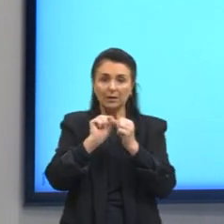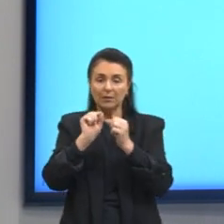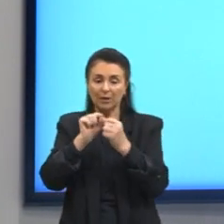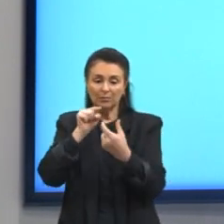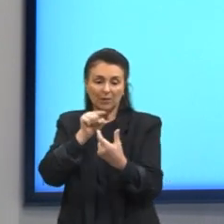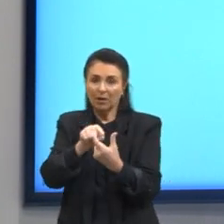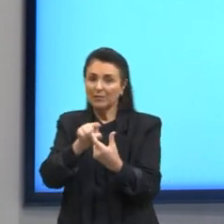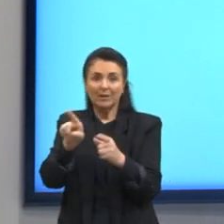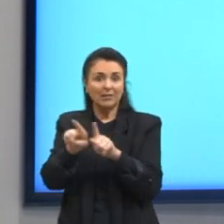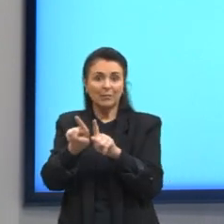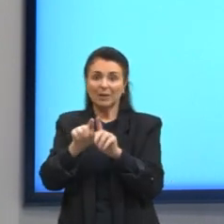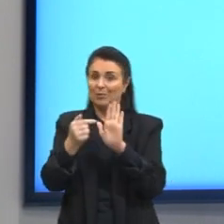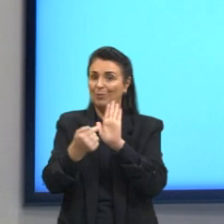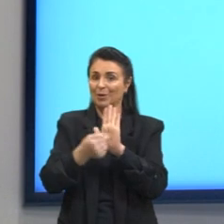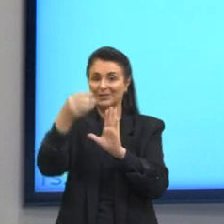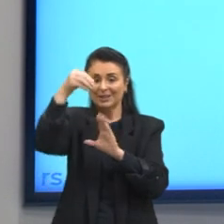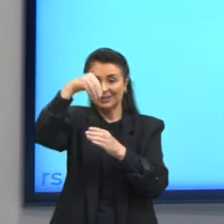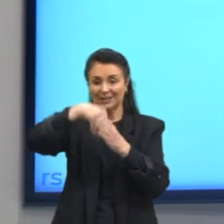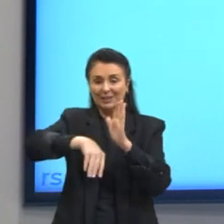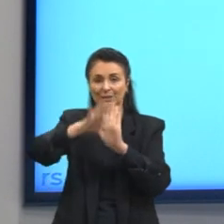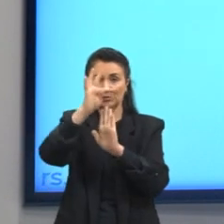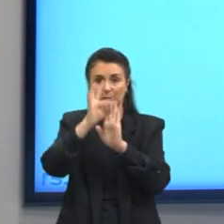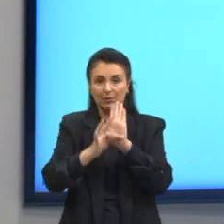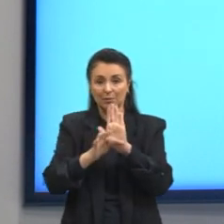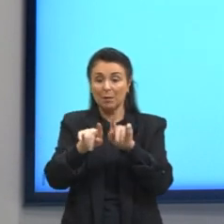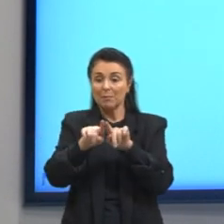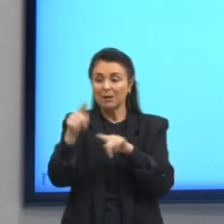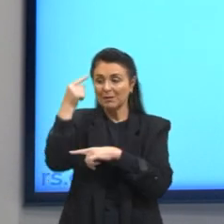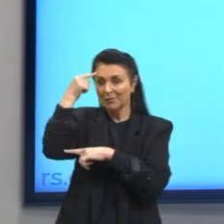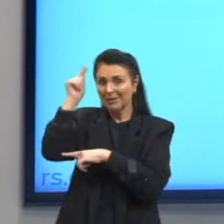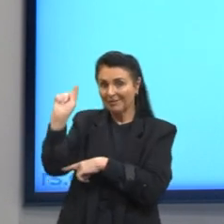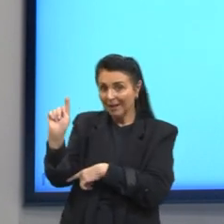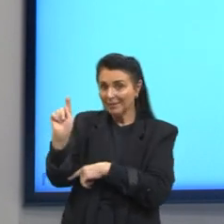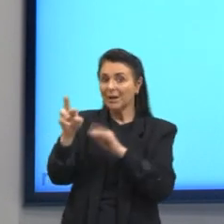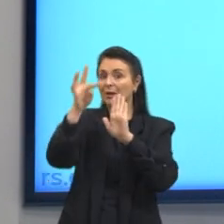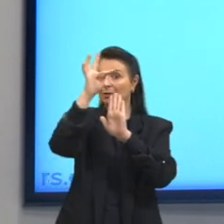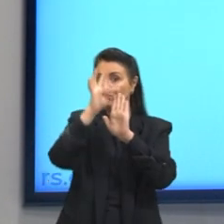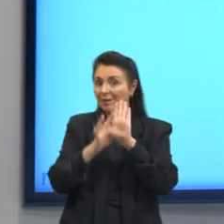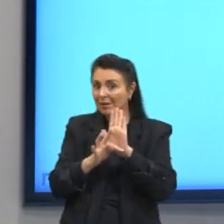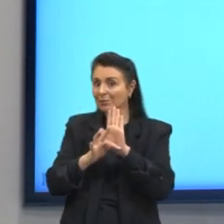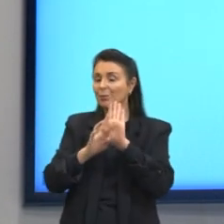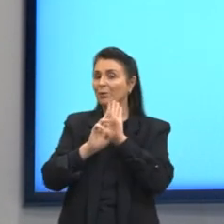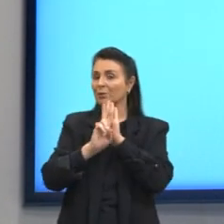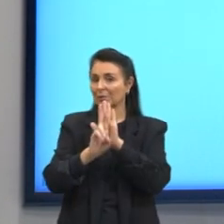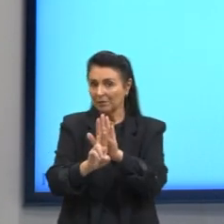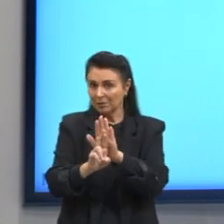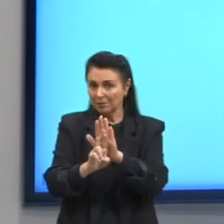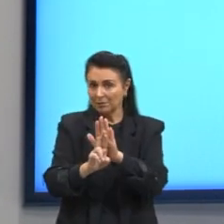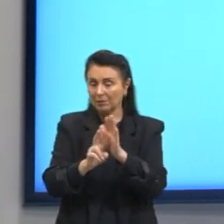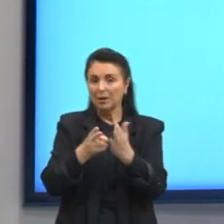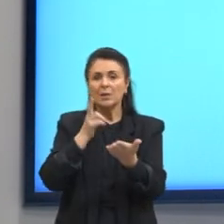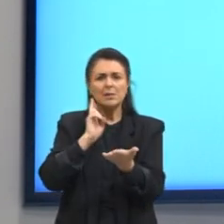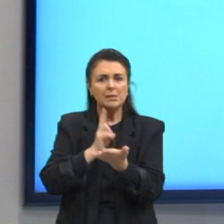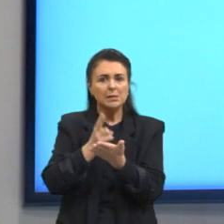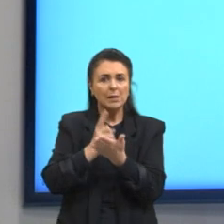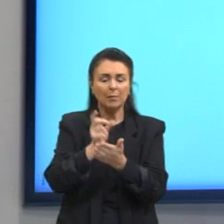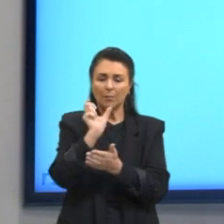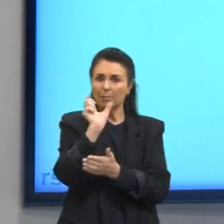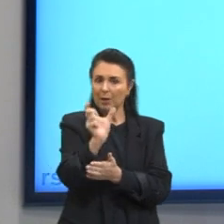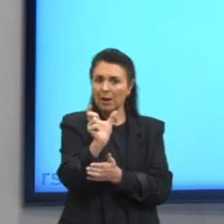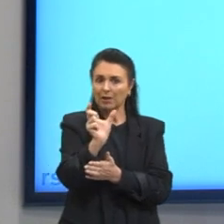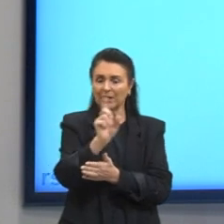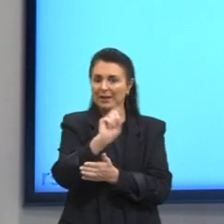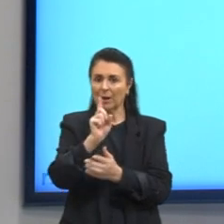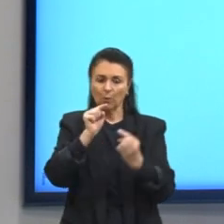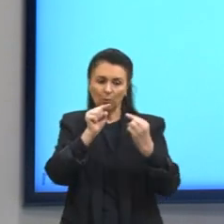termo que não está expresso no texto mas sim com a ideia que ele representa ela acontece toda vez que uma palavra deixa